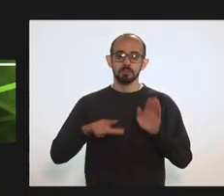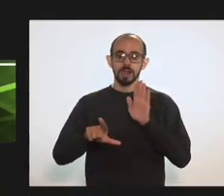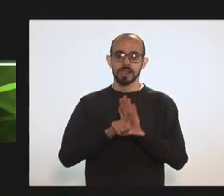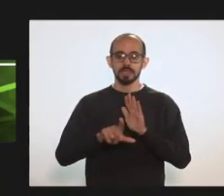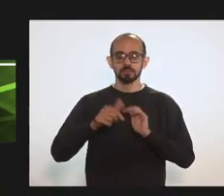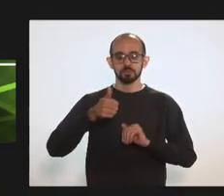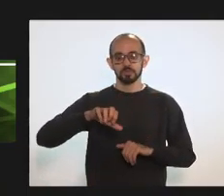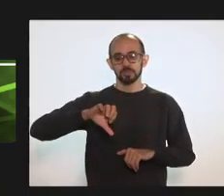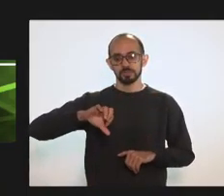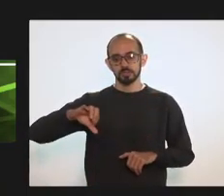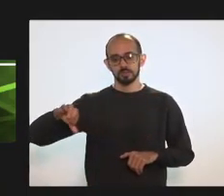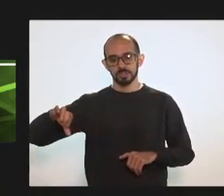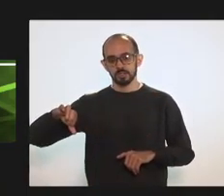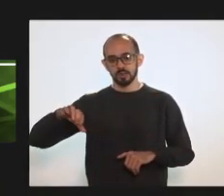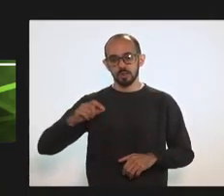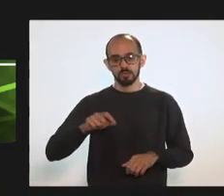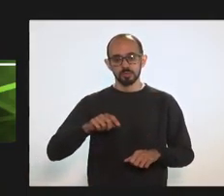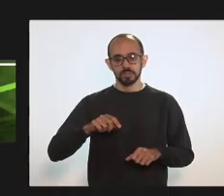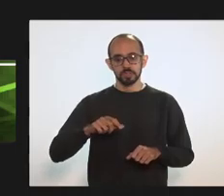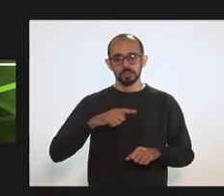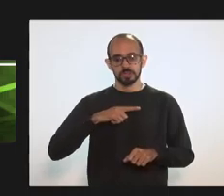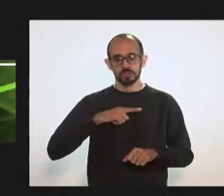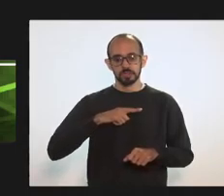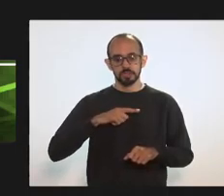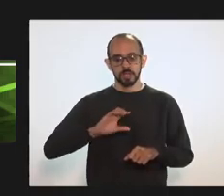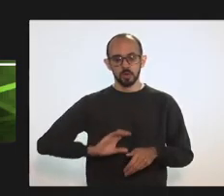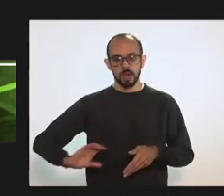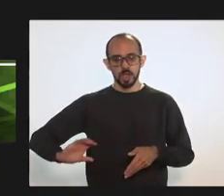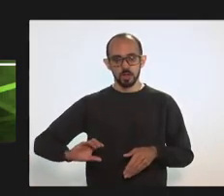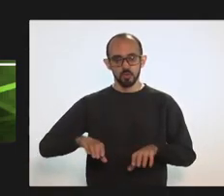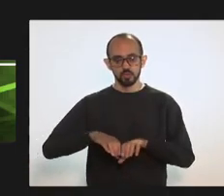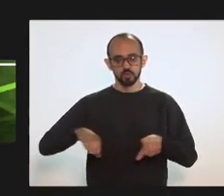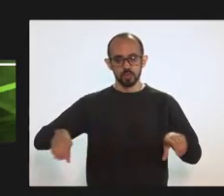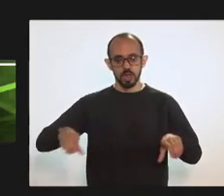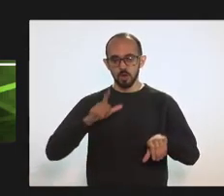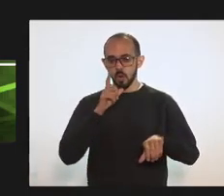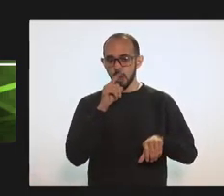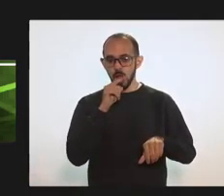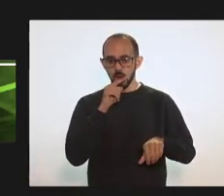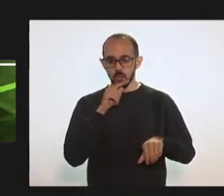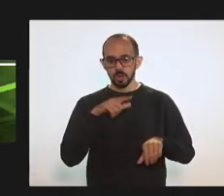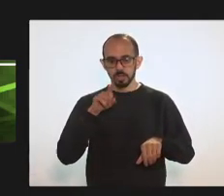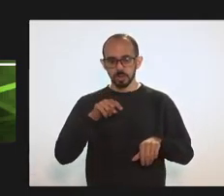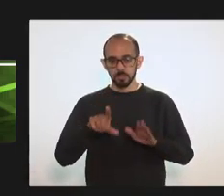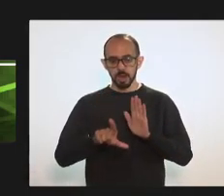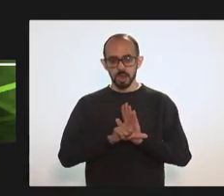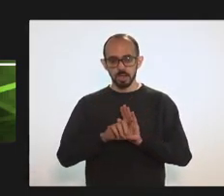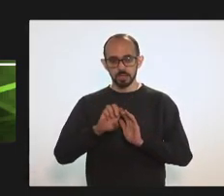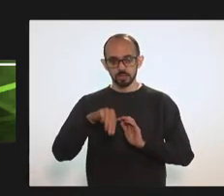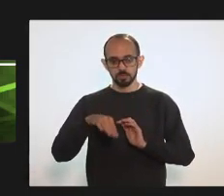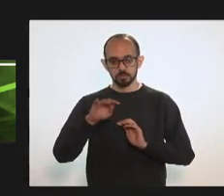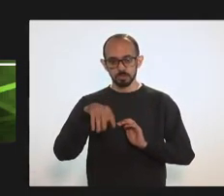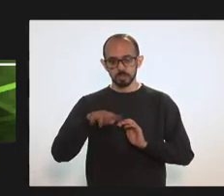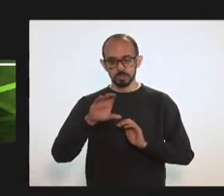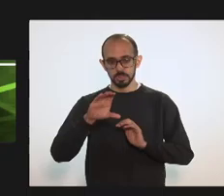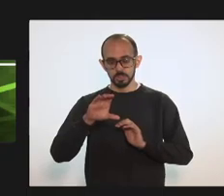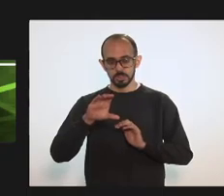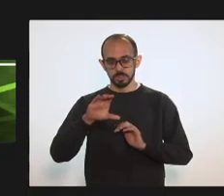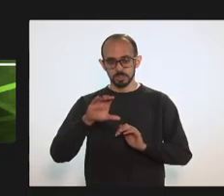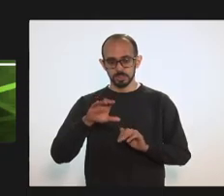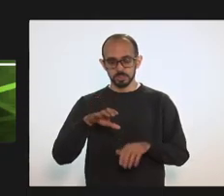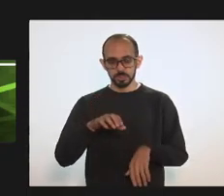ordem no 51, perdão. Ele voltou no 51 porque ele entende que não há prejudicabilidade o relator, o deputado Rodrigo Bacelar, é